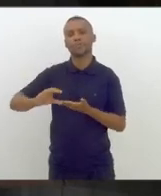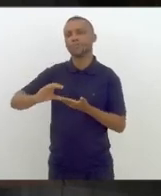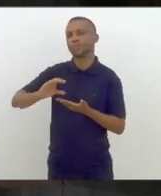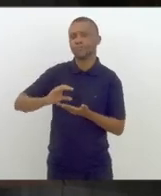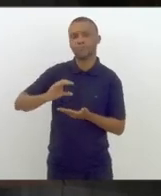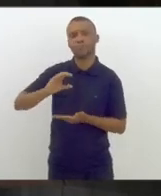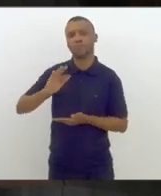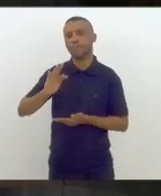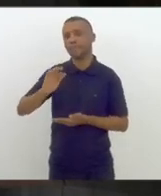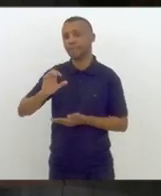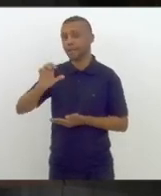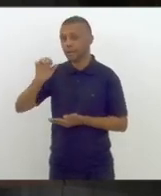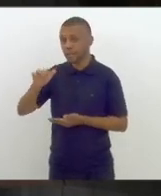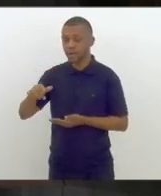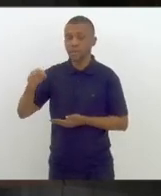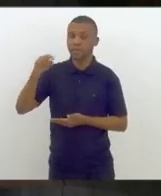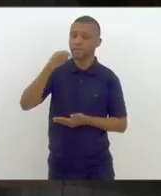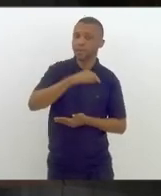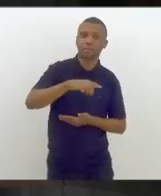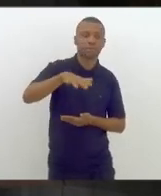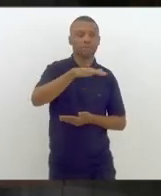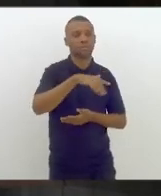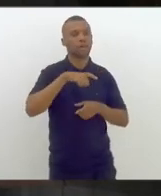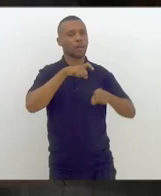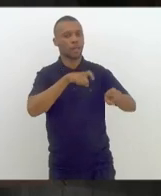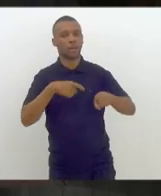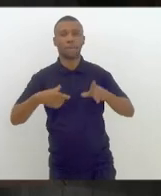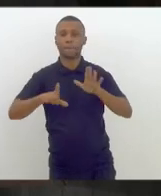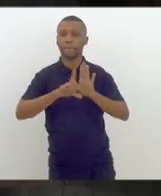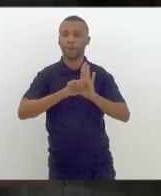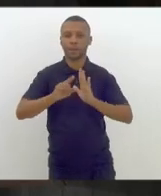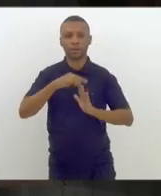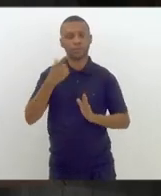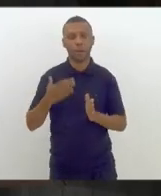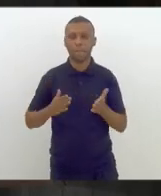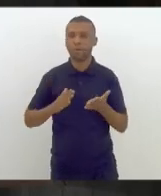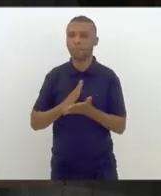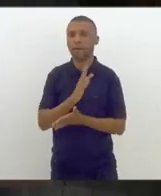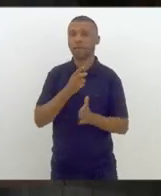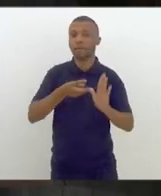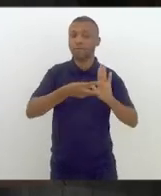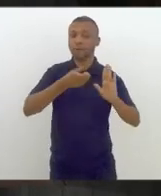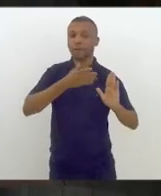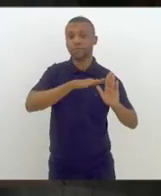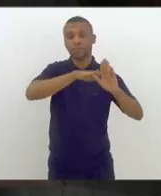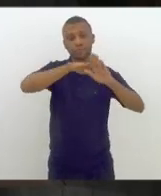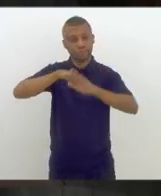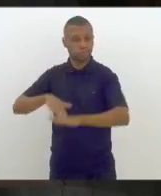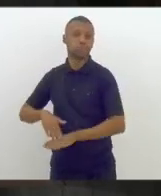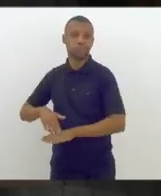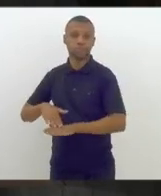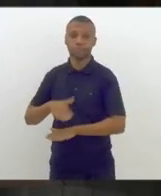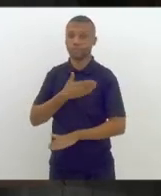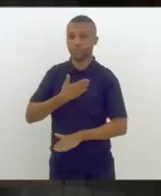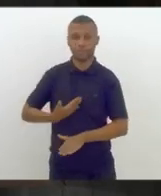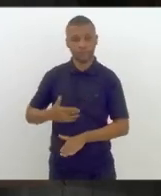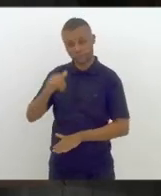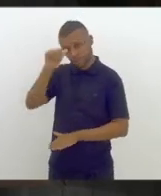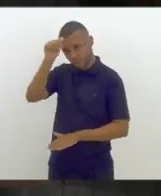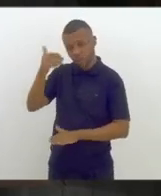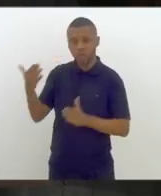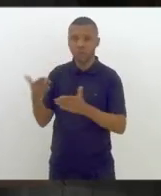na agroecologia, como lei que a gente aprovou nessa casa, derrubando o veto do governo Cláudio Castro e que está em